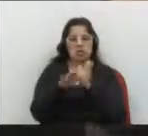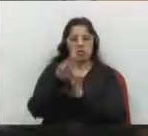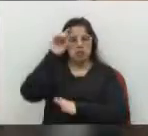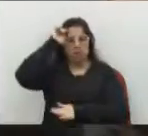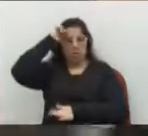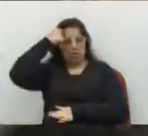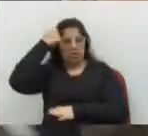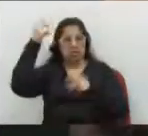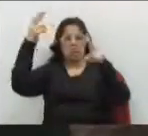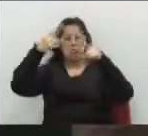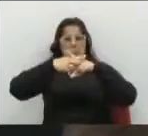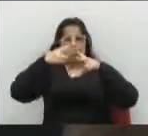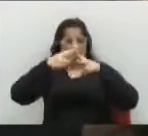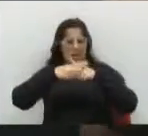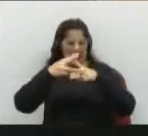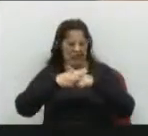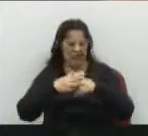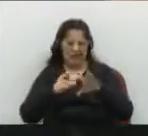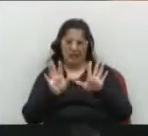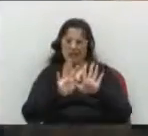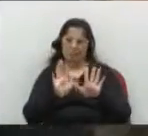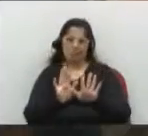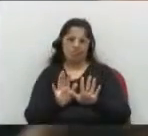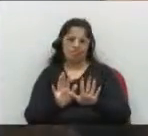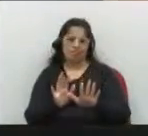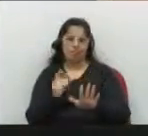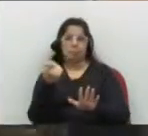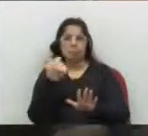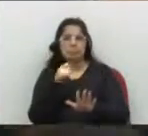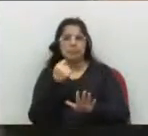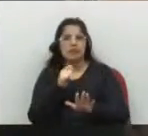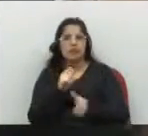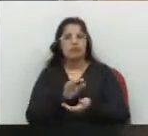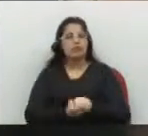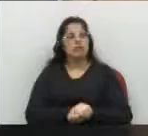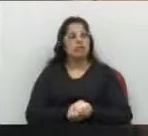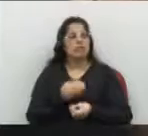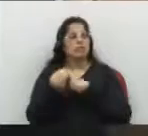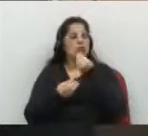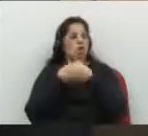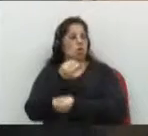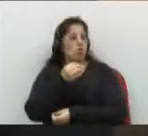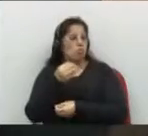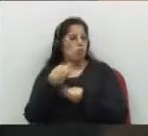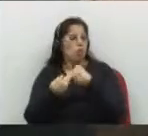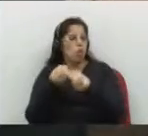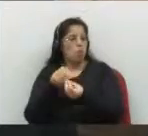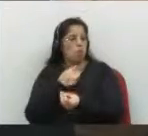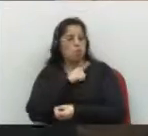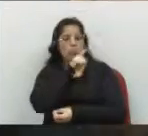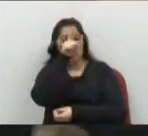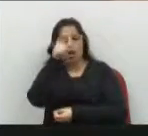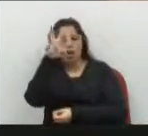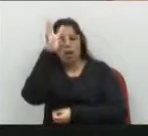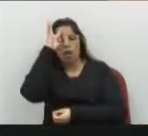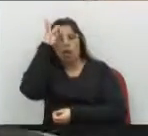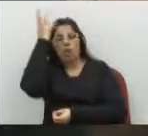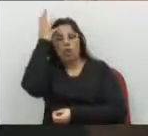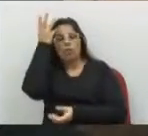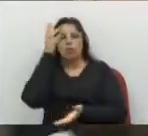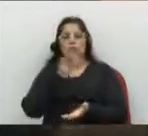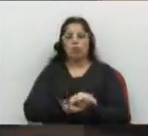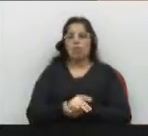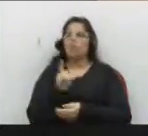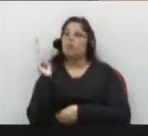eu fico brigando, fazendo barulho aqui. Eu acho que a gente tem que... Sabe como que eu resolvi? Cheguei e dei no meio. Eu fui